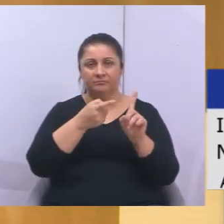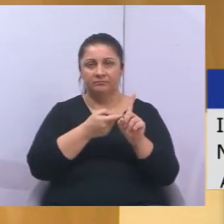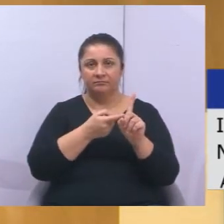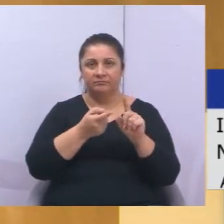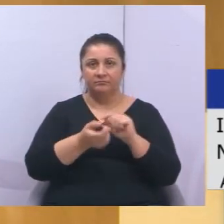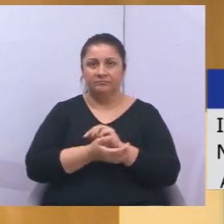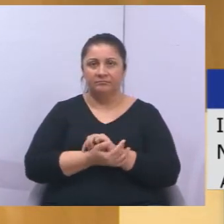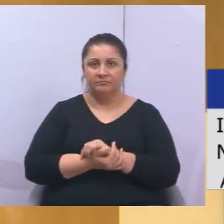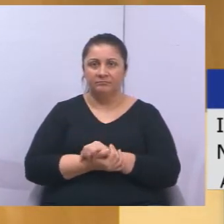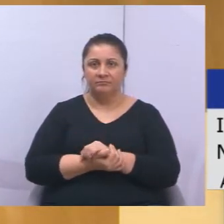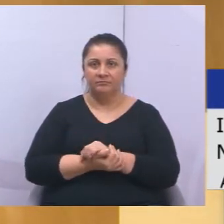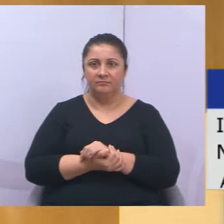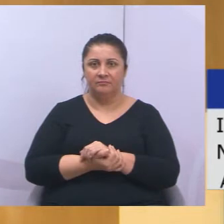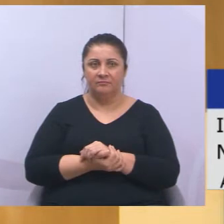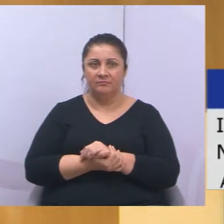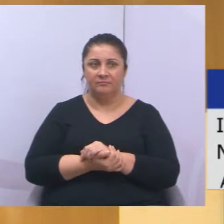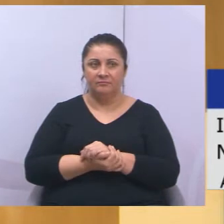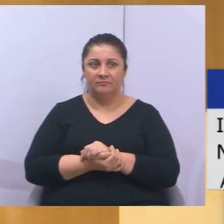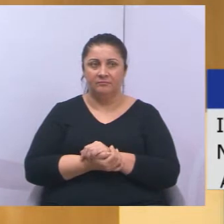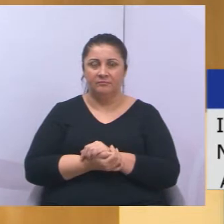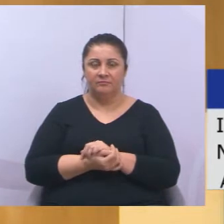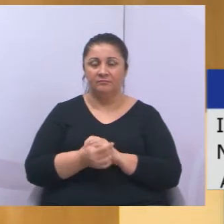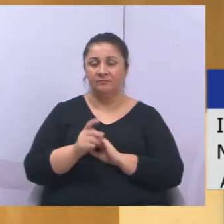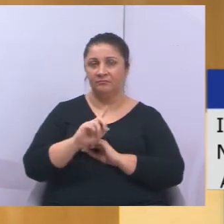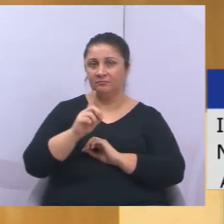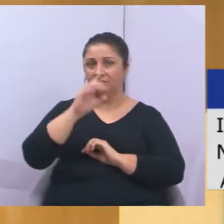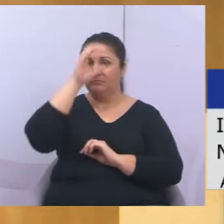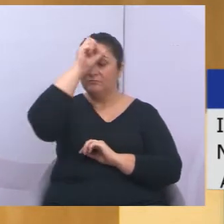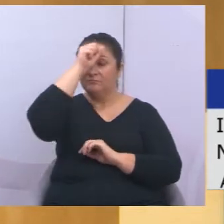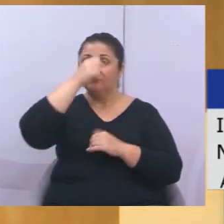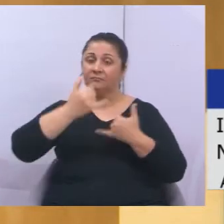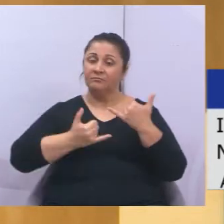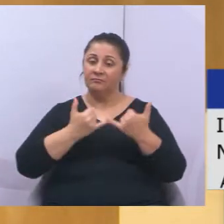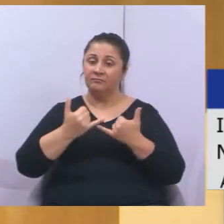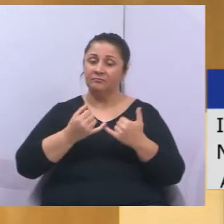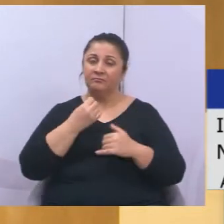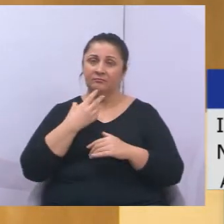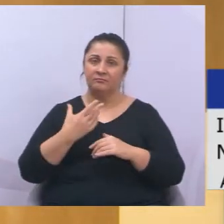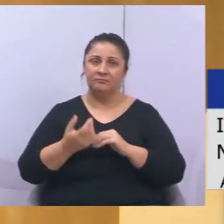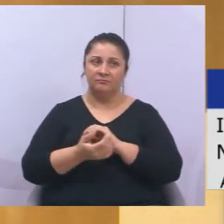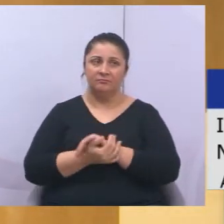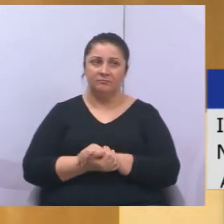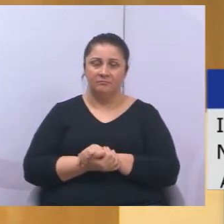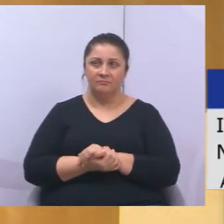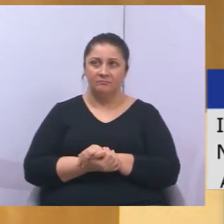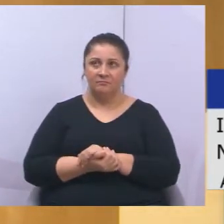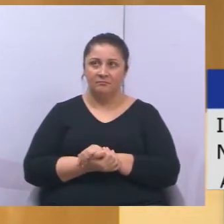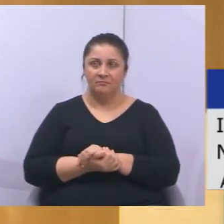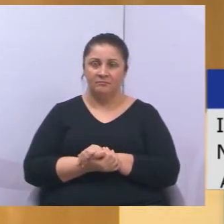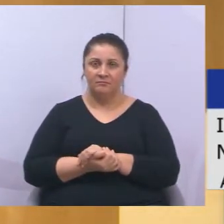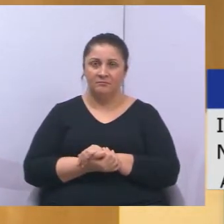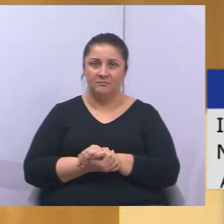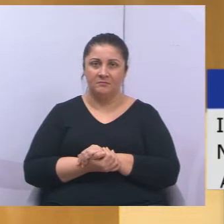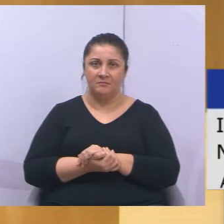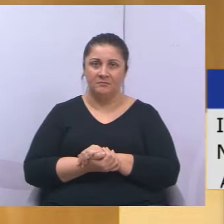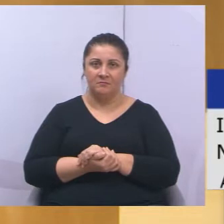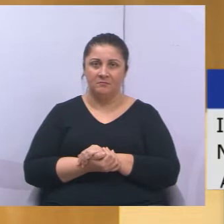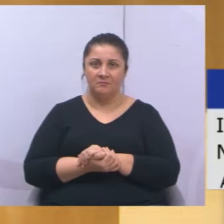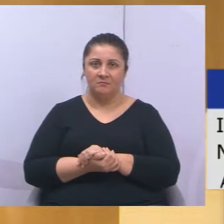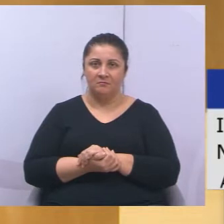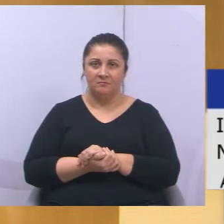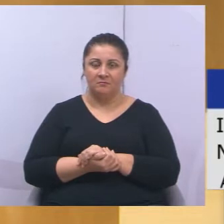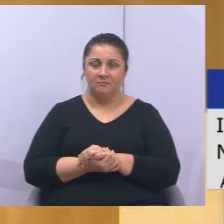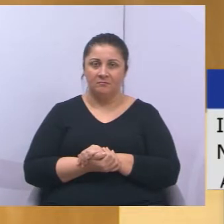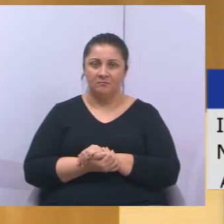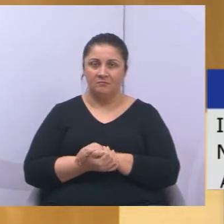precoce, mas não aprende brincadeiras saudáveis. É igual eu falei, troca-se hoje em dia